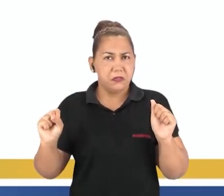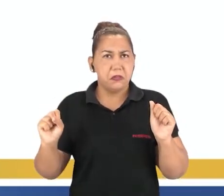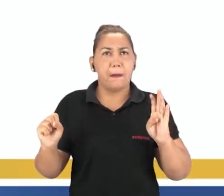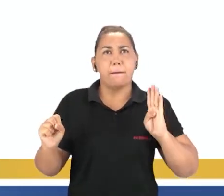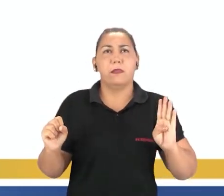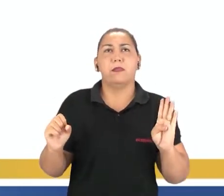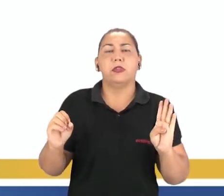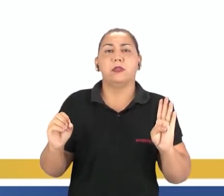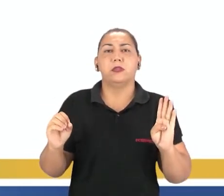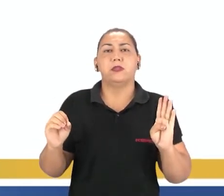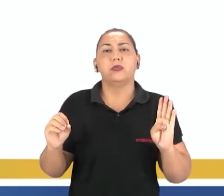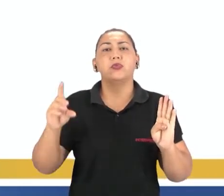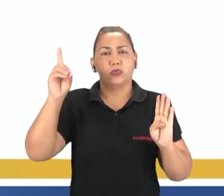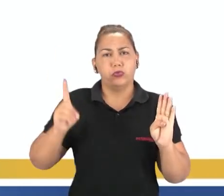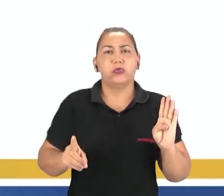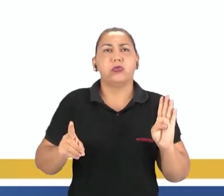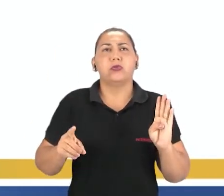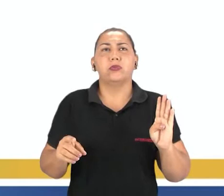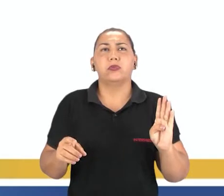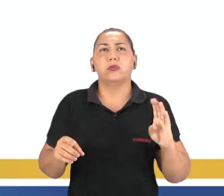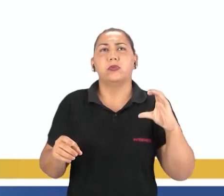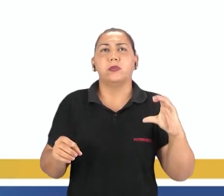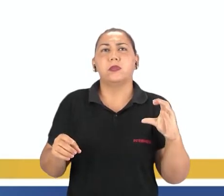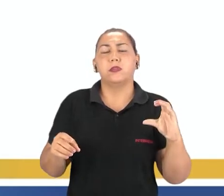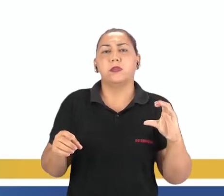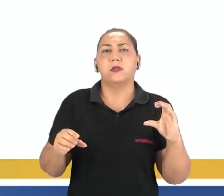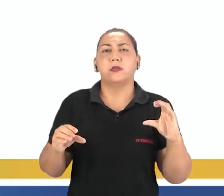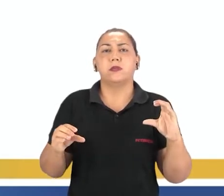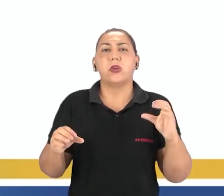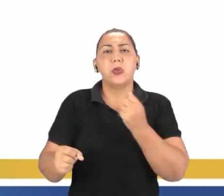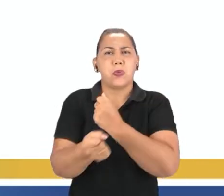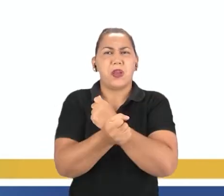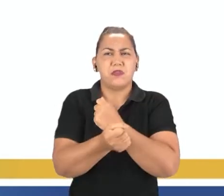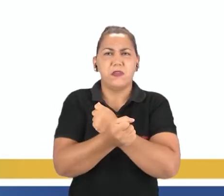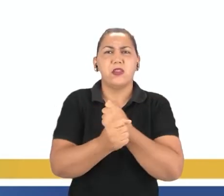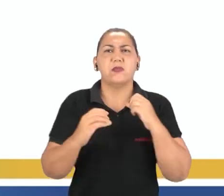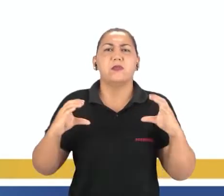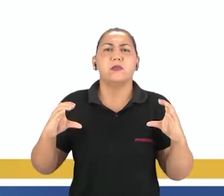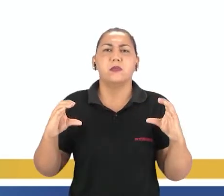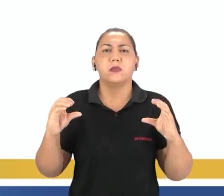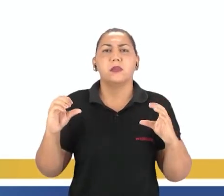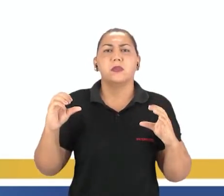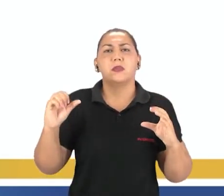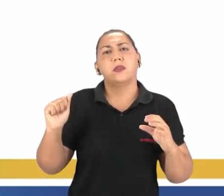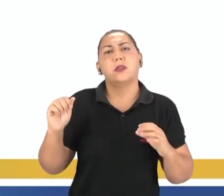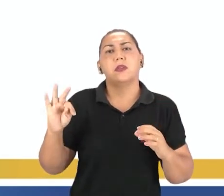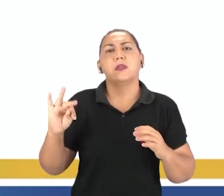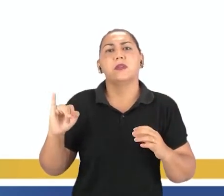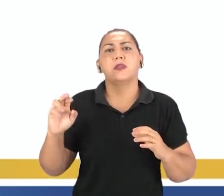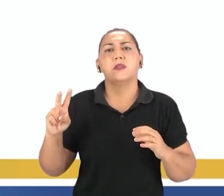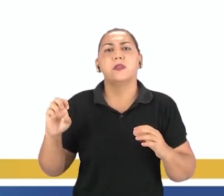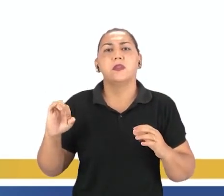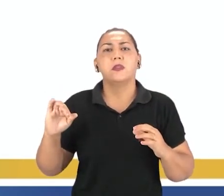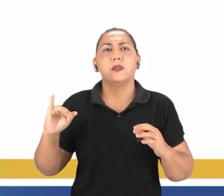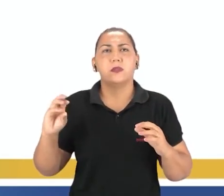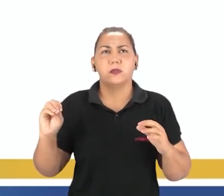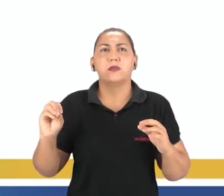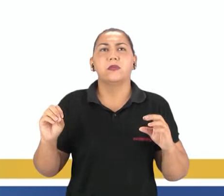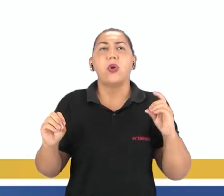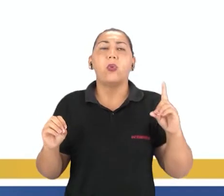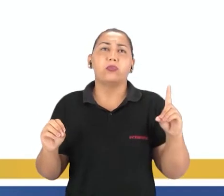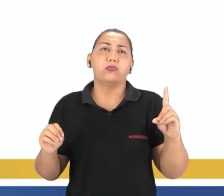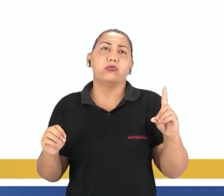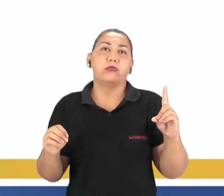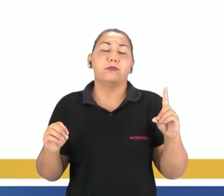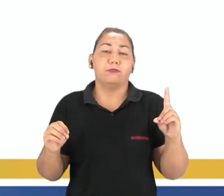cativeiro ou tempo das malocas? Bora lá, analisem de acordo com a nossa aula. E a resposta seria o quê? Ou